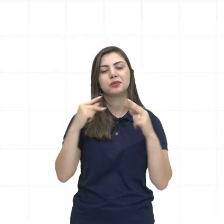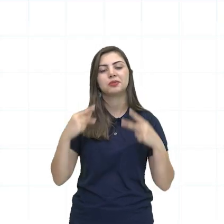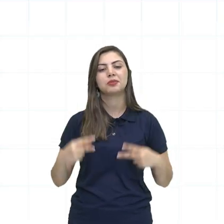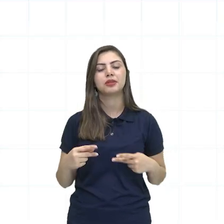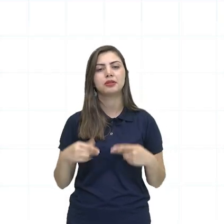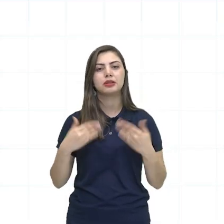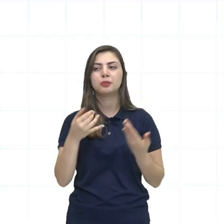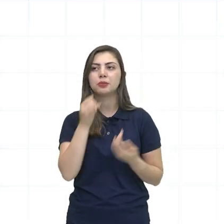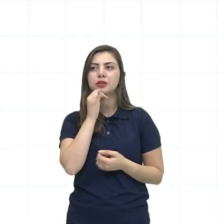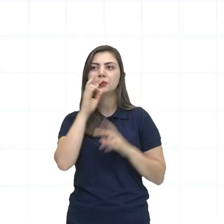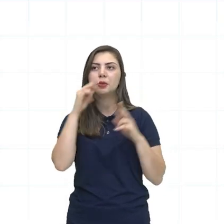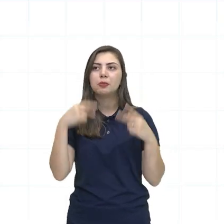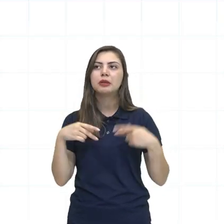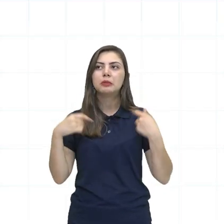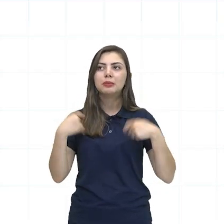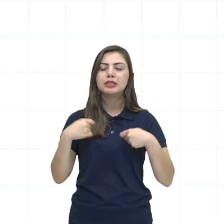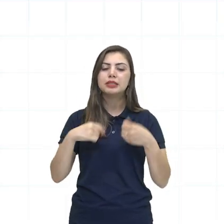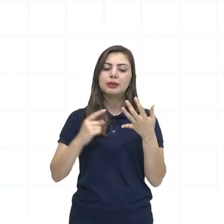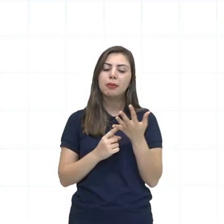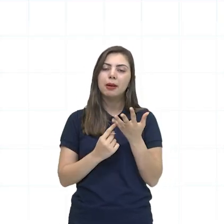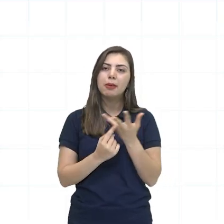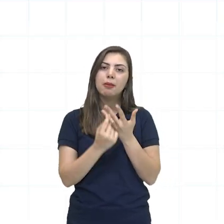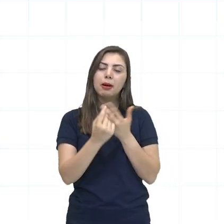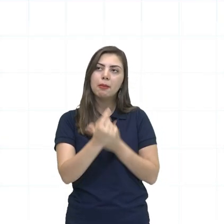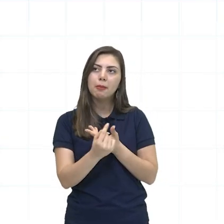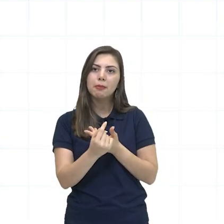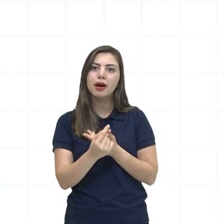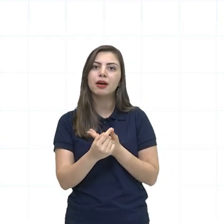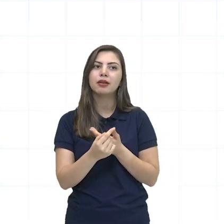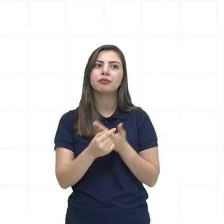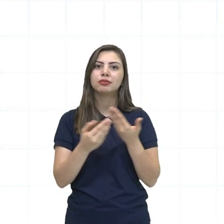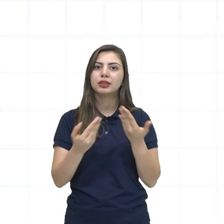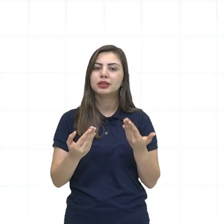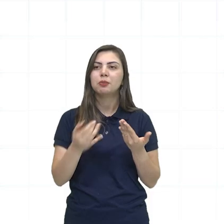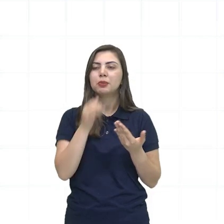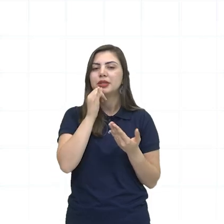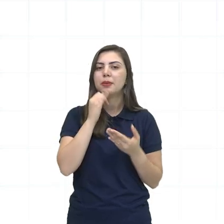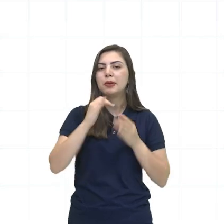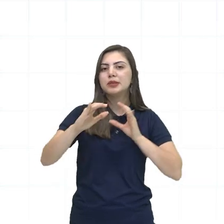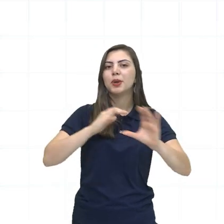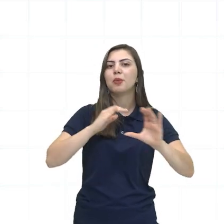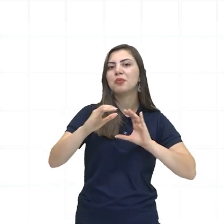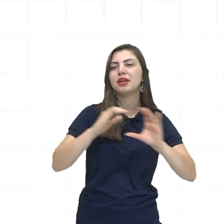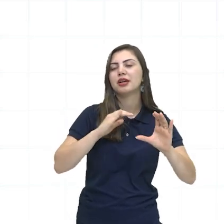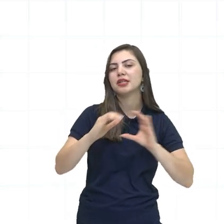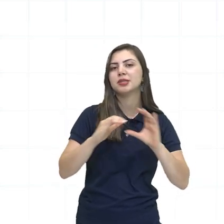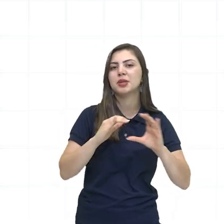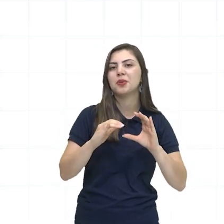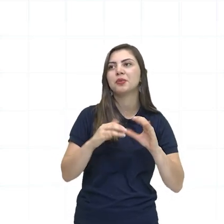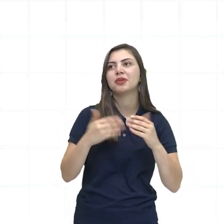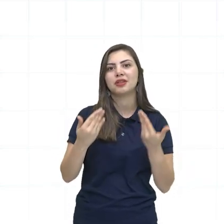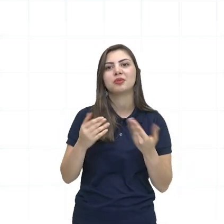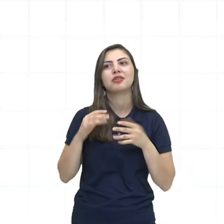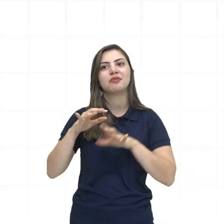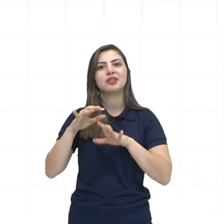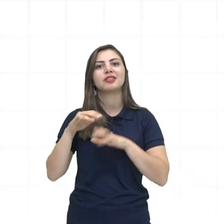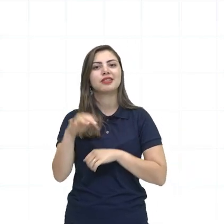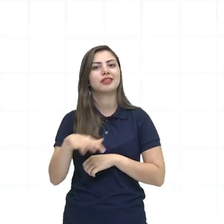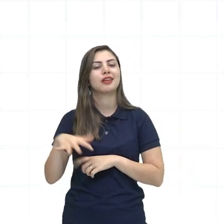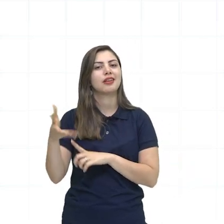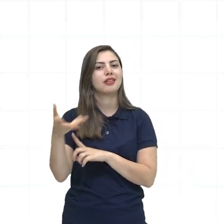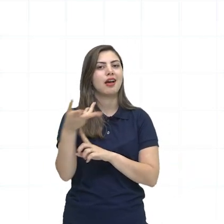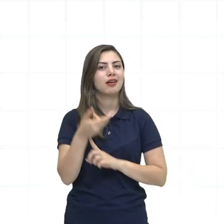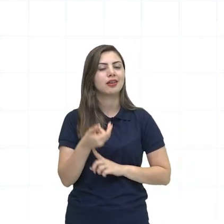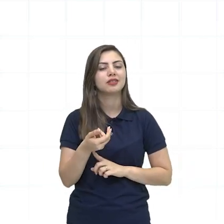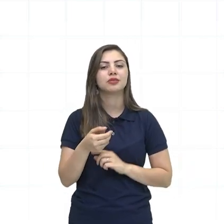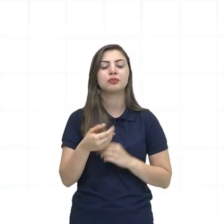estivesse olhando para frente. Vamos ver mais uma imagem de pintura egípcia, olha aí, mais uma vez, eles representando a lei